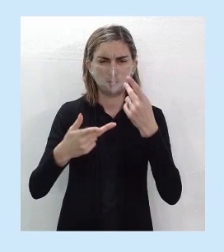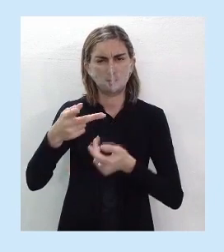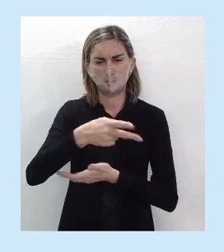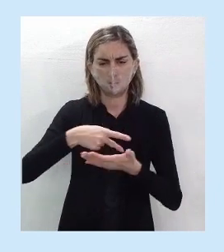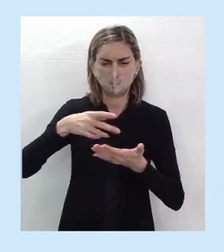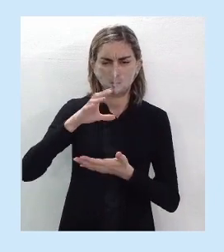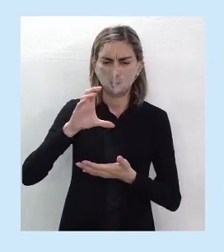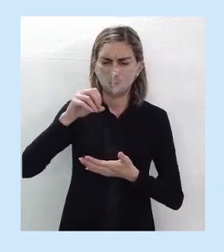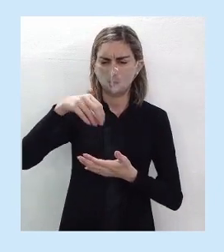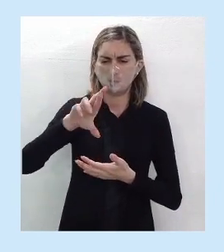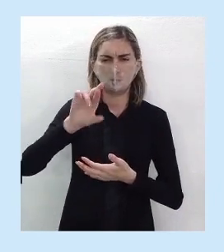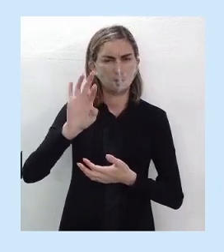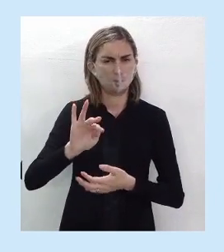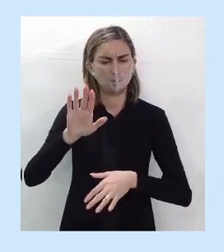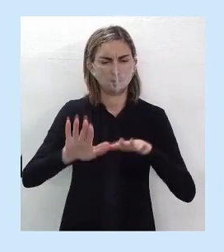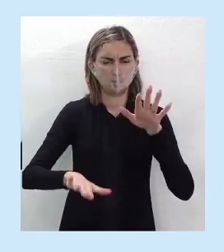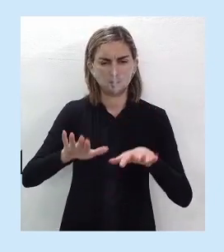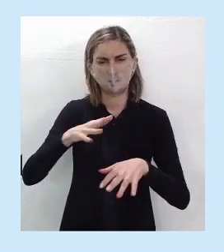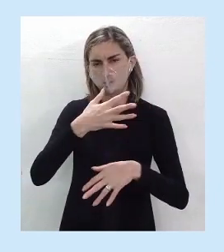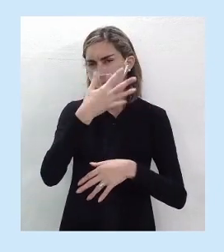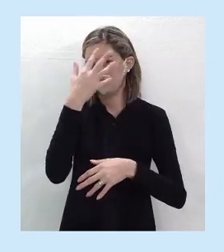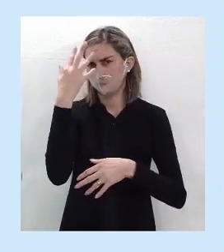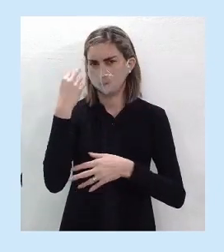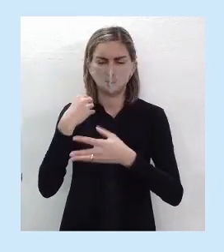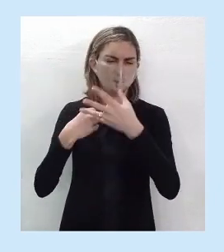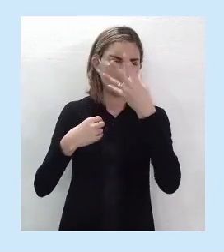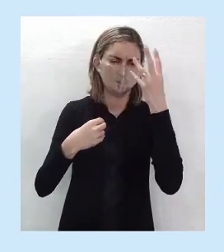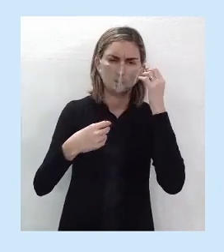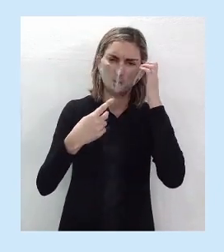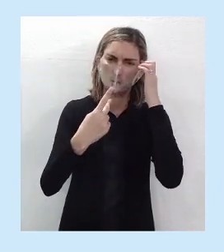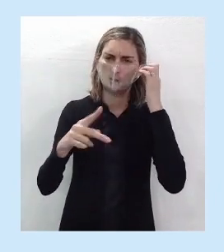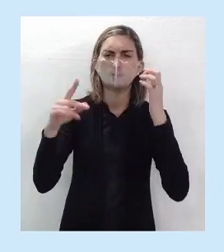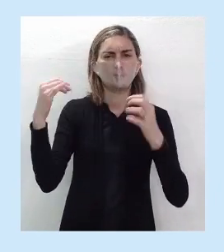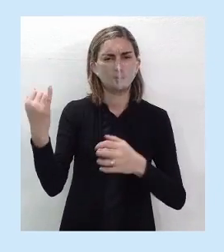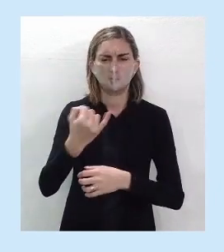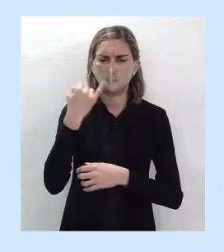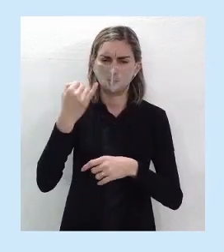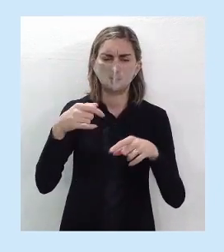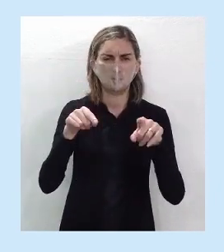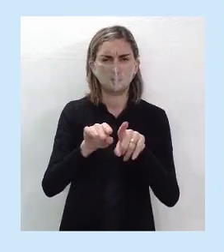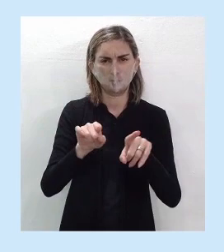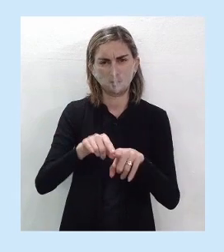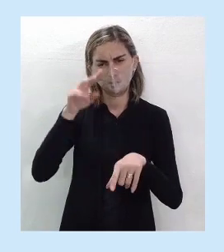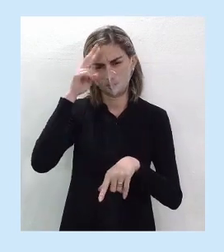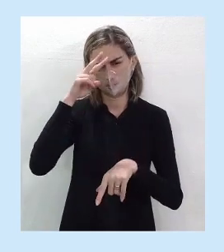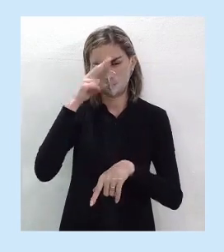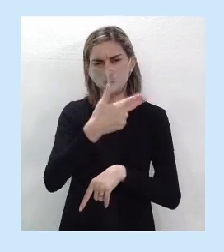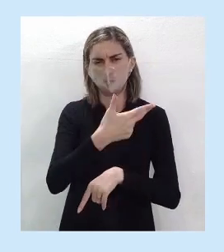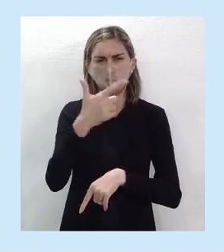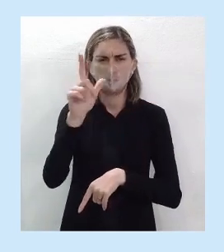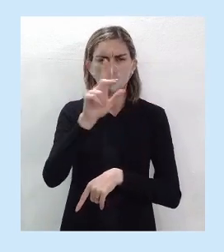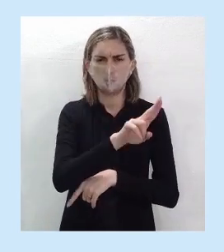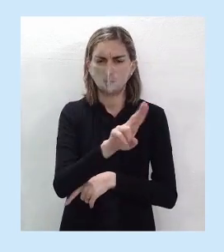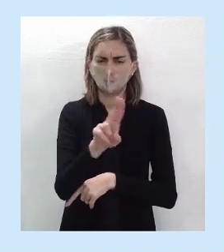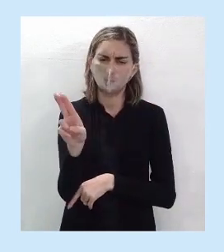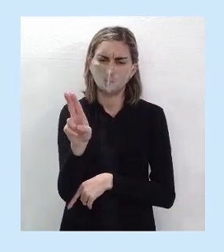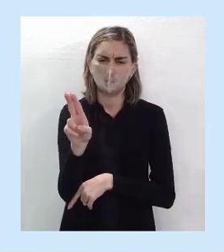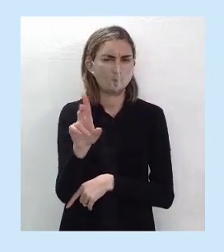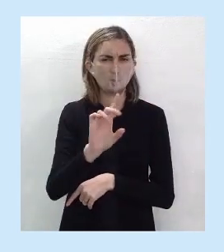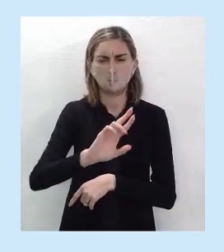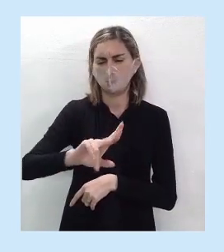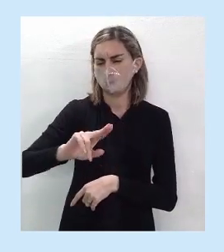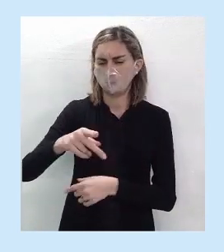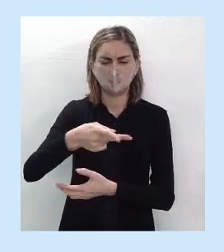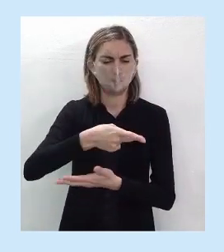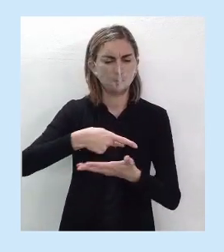fala muito de poesia concreta, mas às vezes a gente esquece que é essencial também a gente lembrar do outro nome. O nome não é